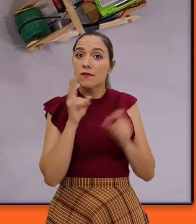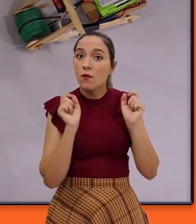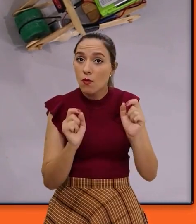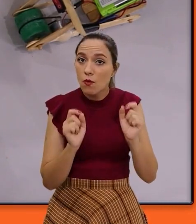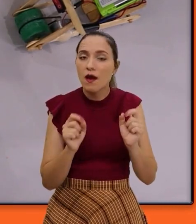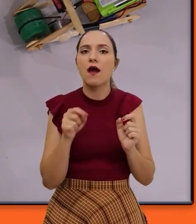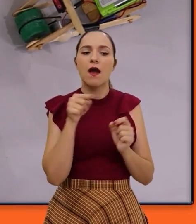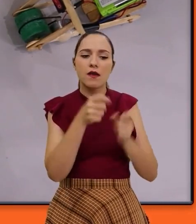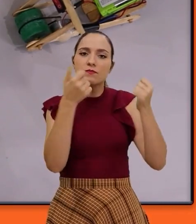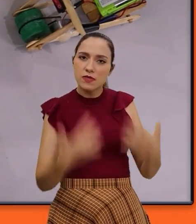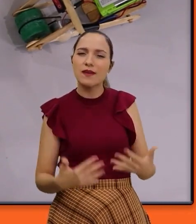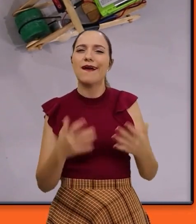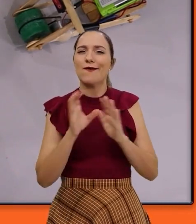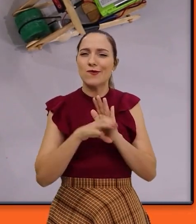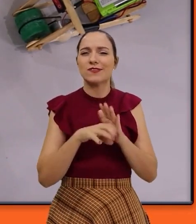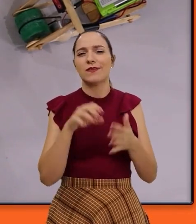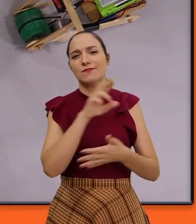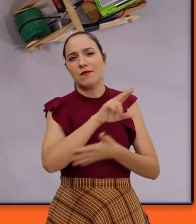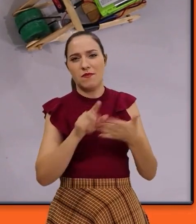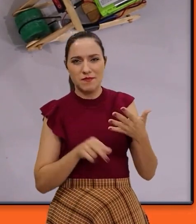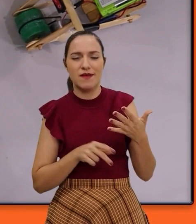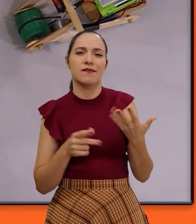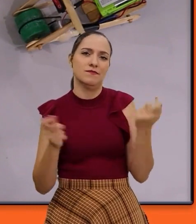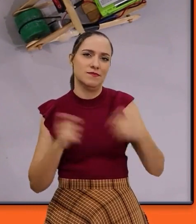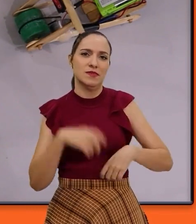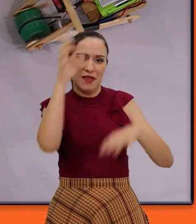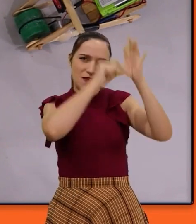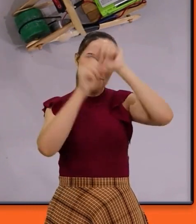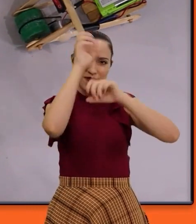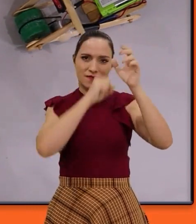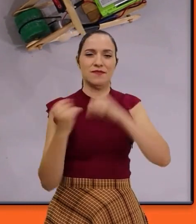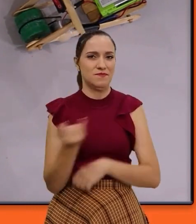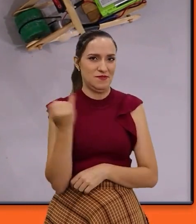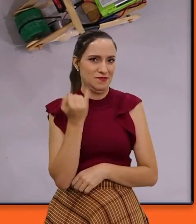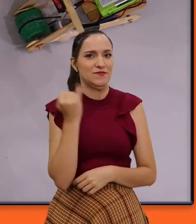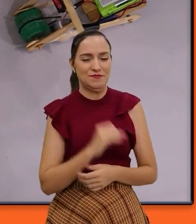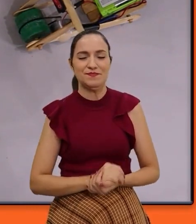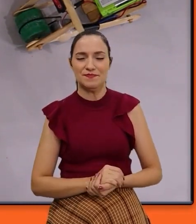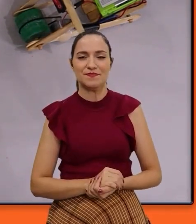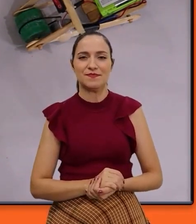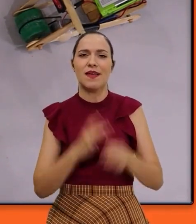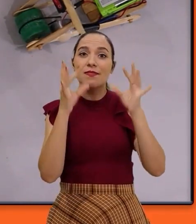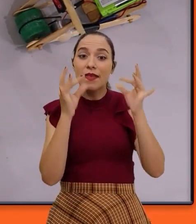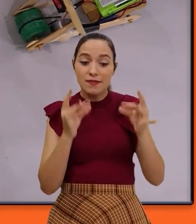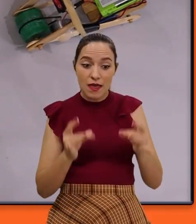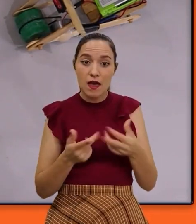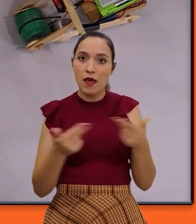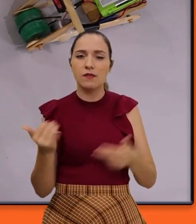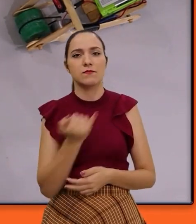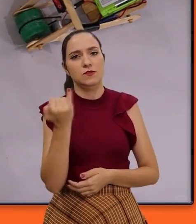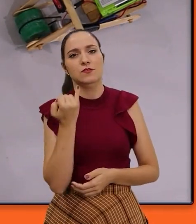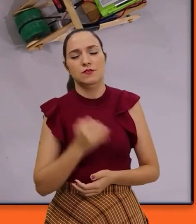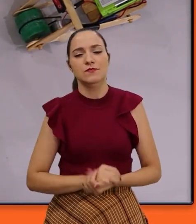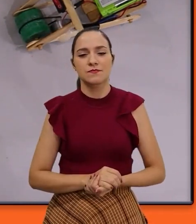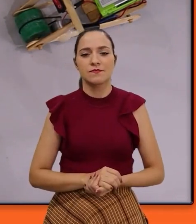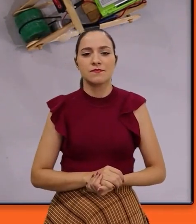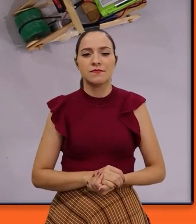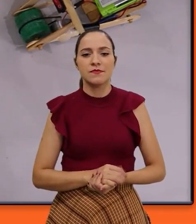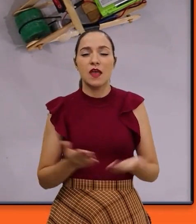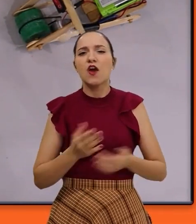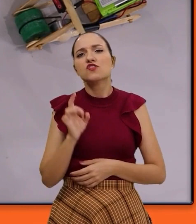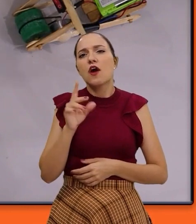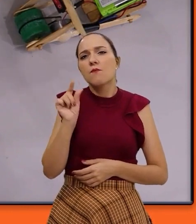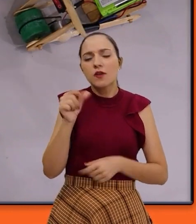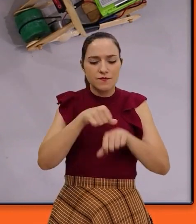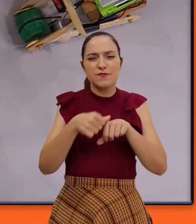está trabalhando conceitos, né? Isso. Os componentes curriculares, os componentes aí, da disciplina, as matérias são importantes. Então... Os detalhes são importantes nesse momento. Agora a gente usa aqui um pouquinho da